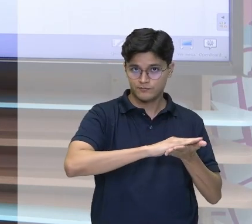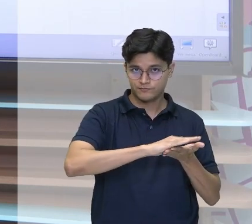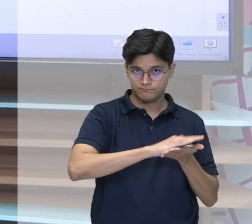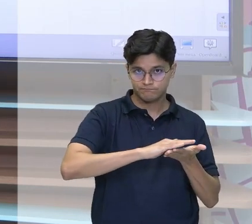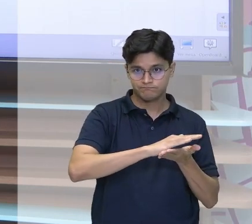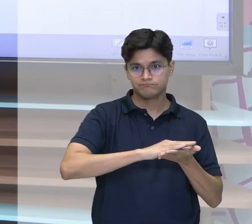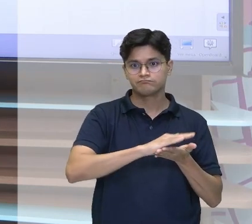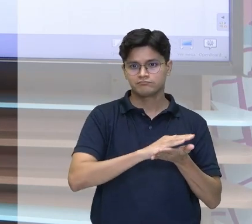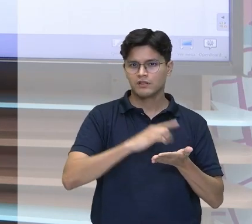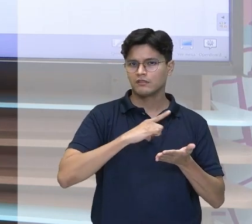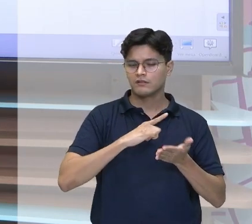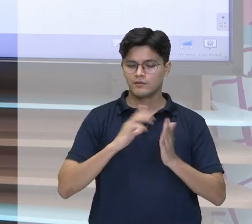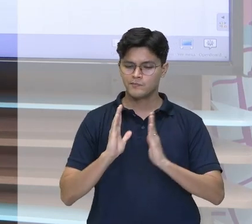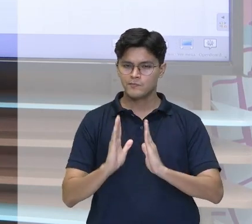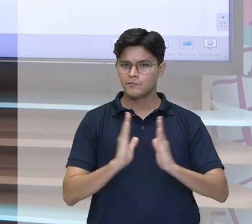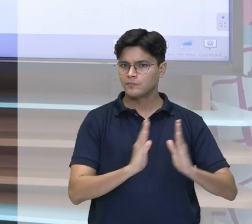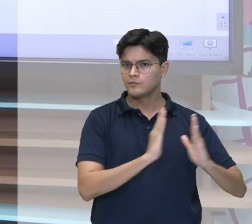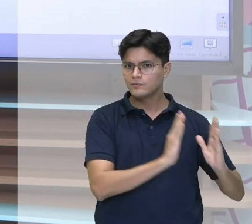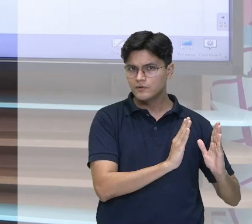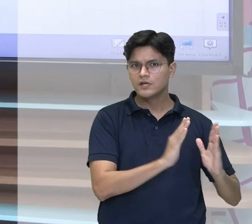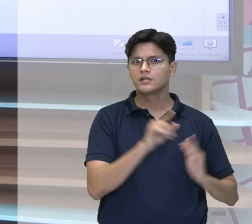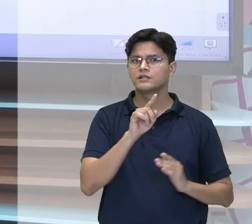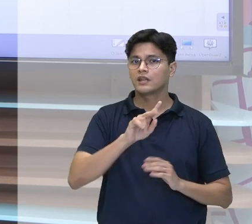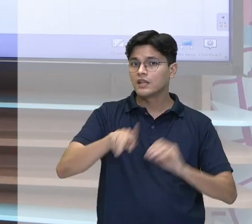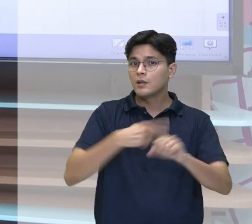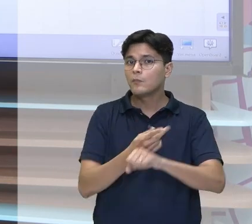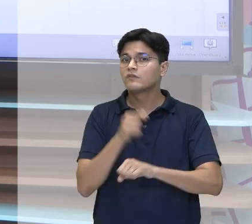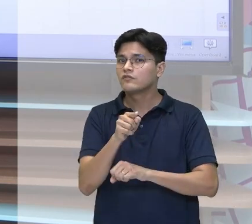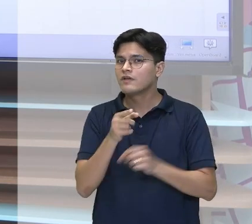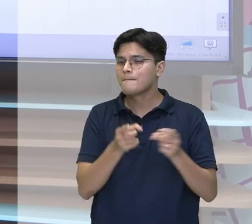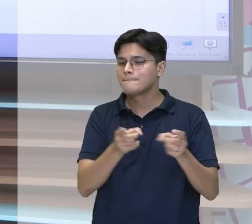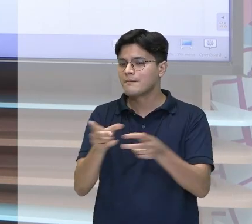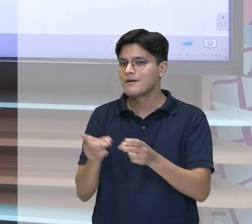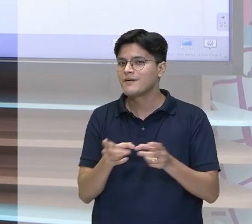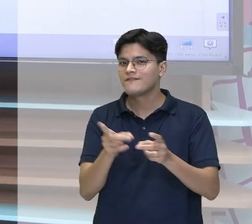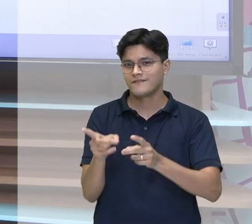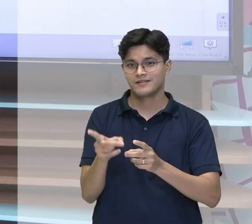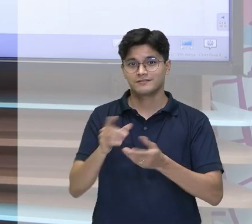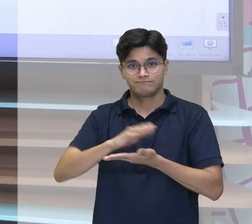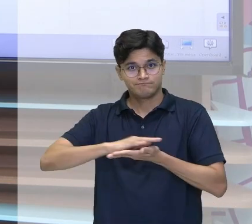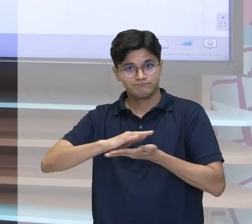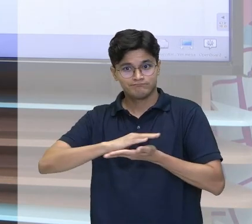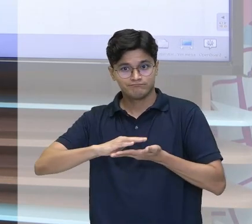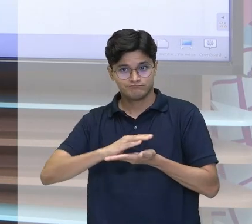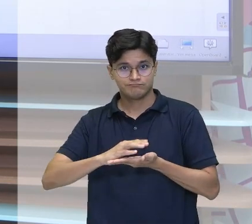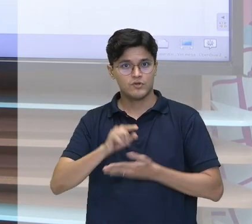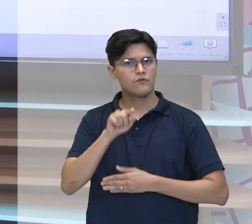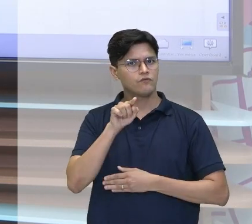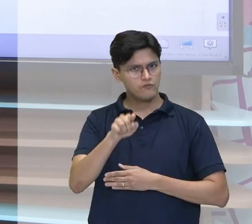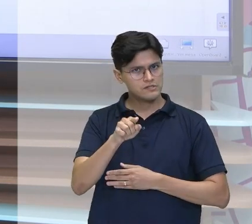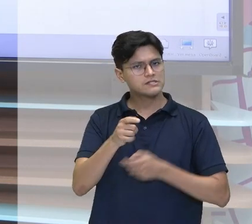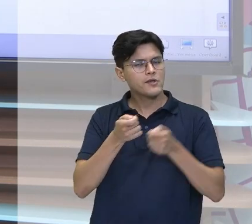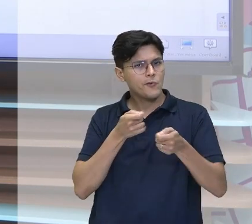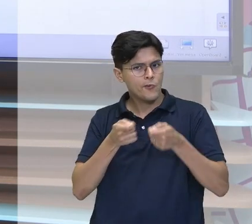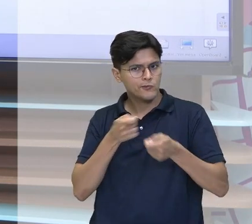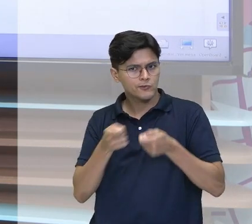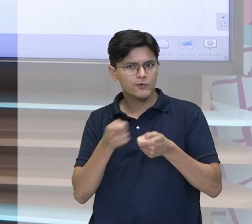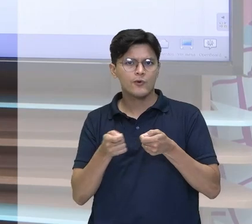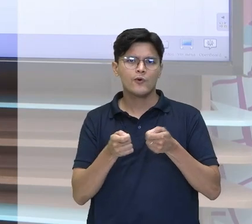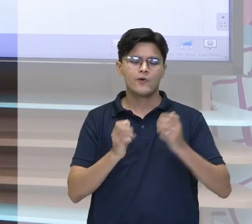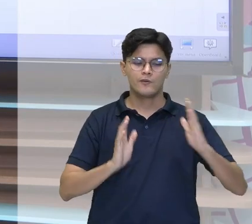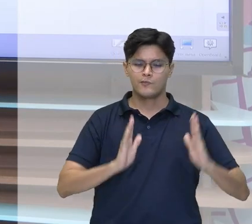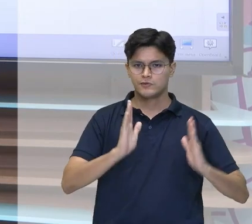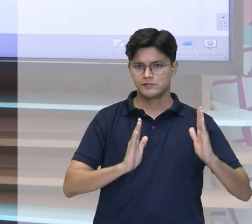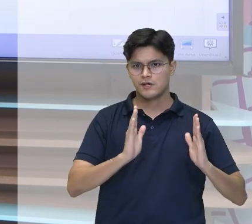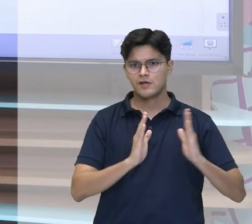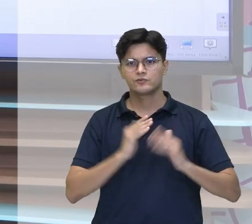o brigadeiro e você mesmo comercializa esse brigadeiro. Como você controla toda a produção, né, e esse trabalho é feito